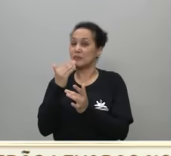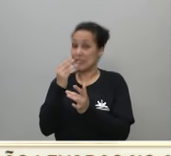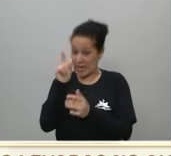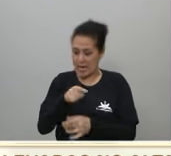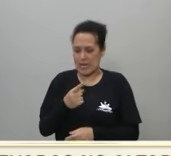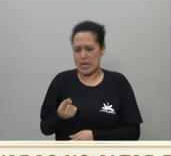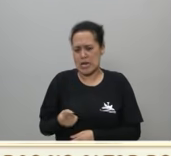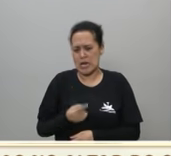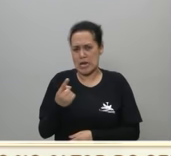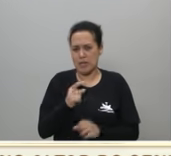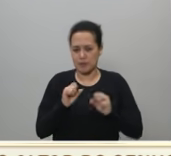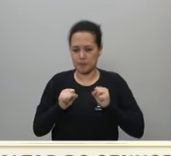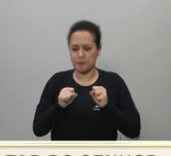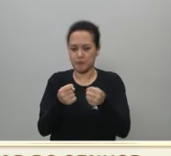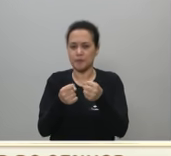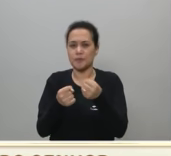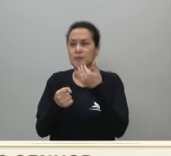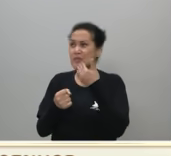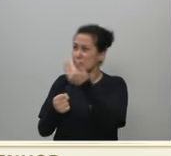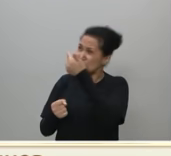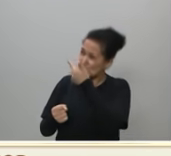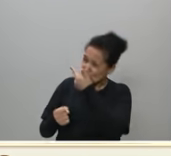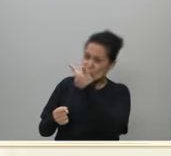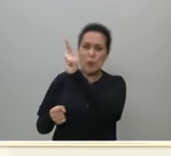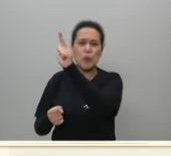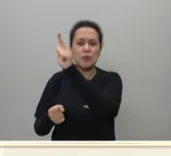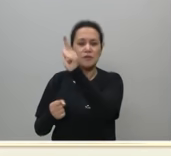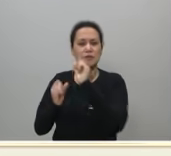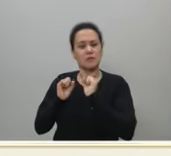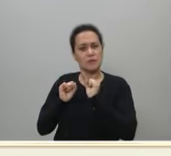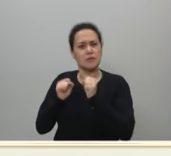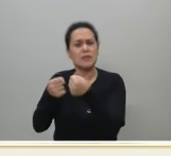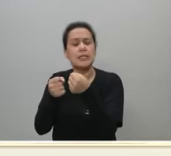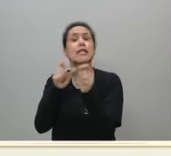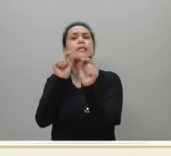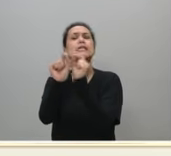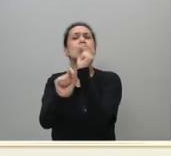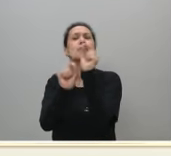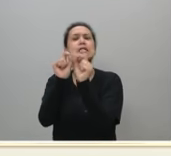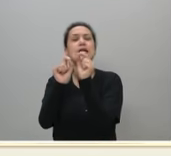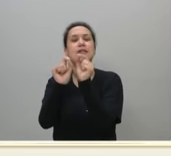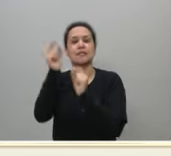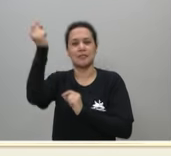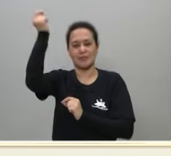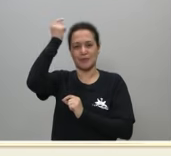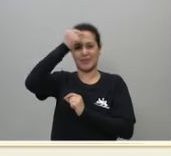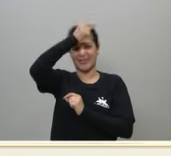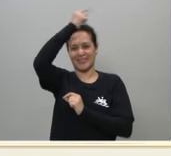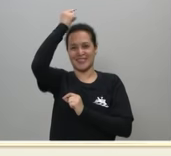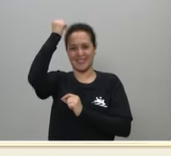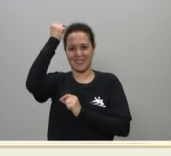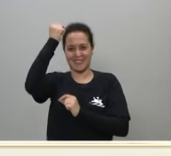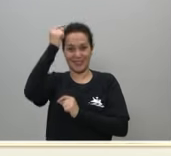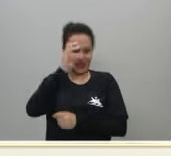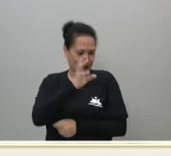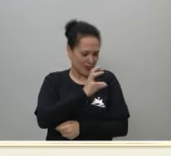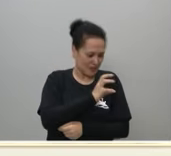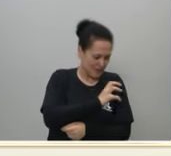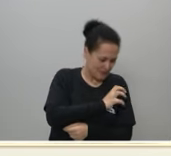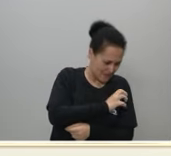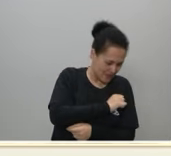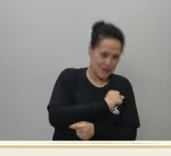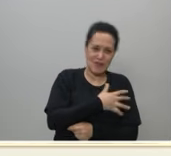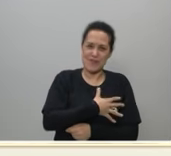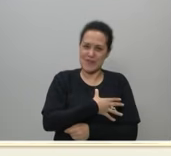defensor, o Espírito Santo. O Espírito Santo, eu dizia, fruto do amor do Pai e do Filho. Então o Espírito